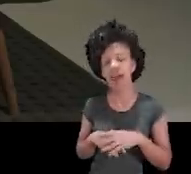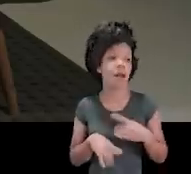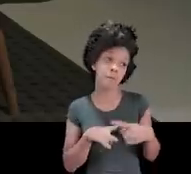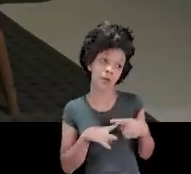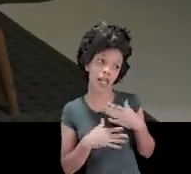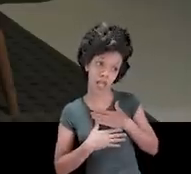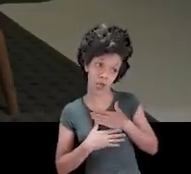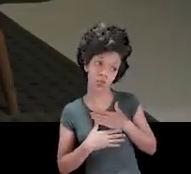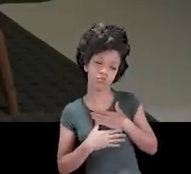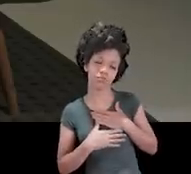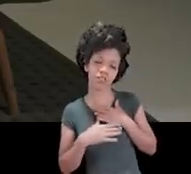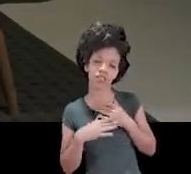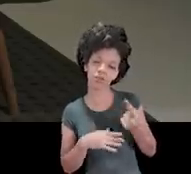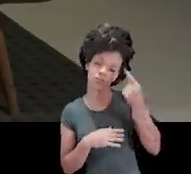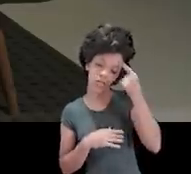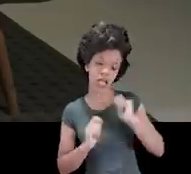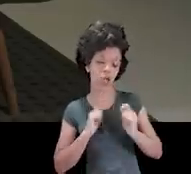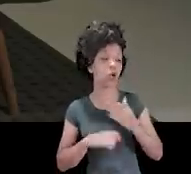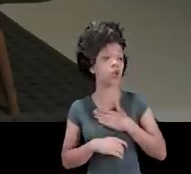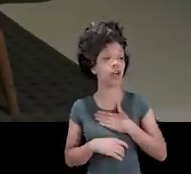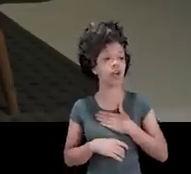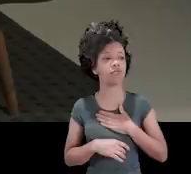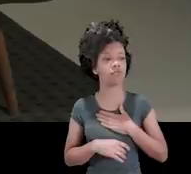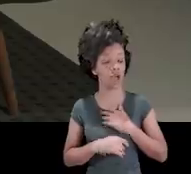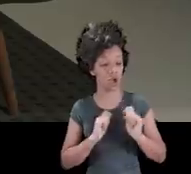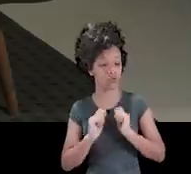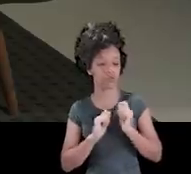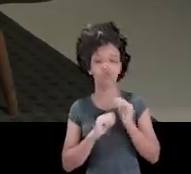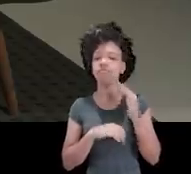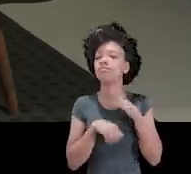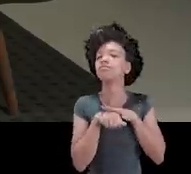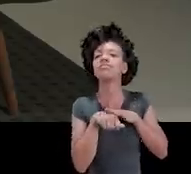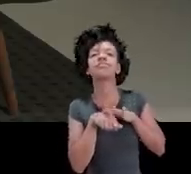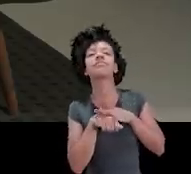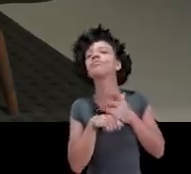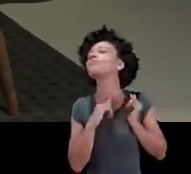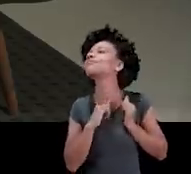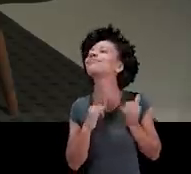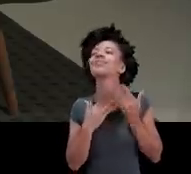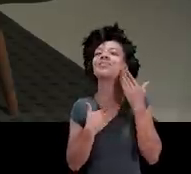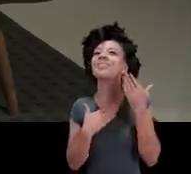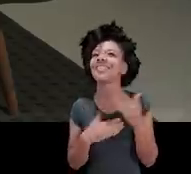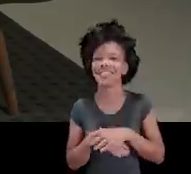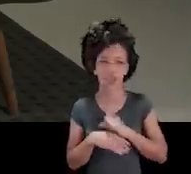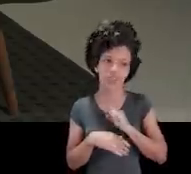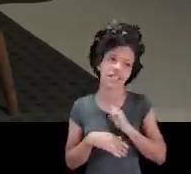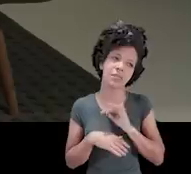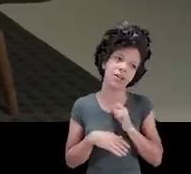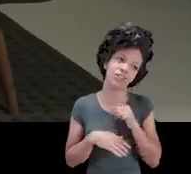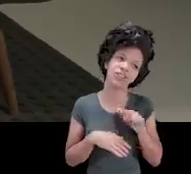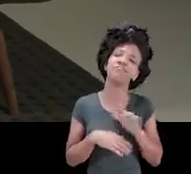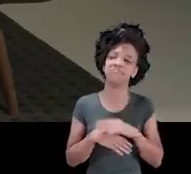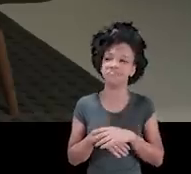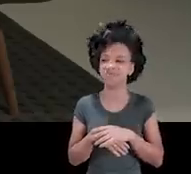o que vem para dentro. Então, quem manda aqui sou eu. Então, está mandando... obrigado. Pô, o Sebastião é bom. Não, é pra